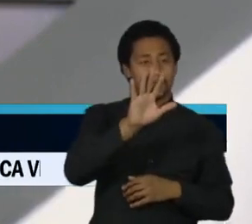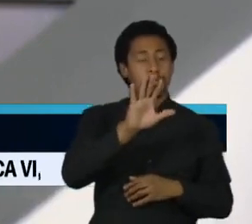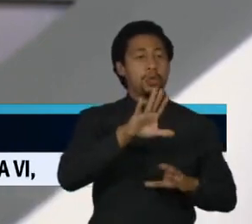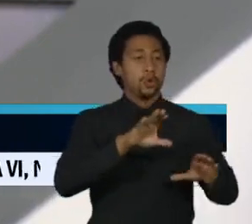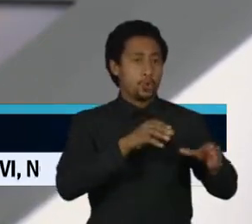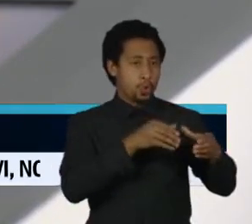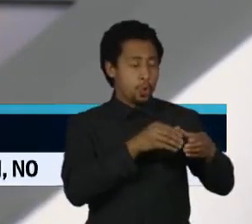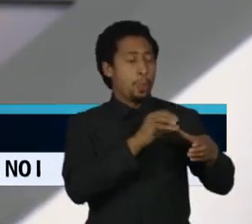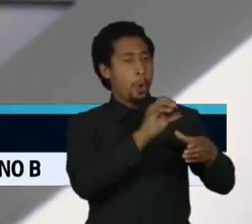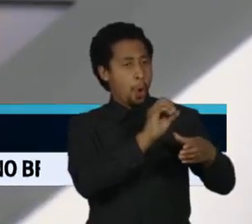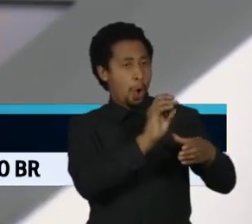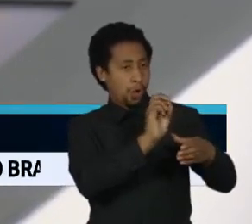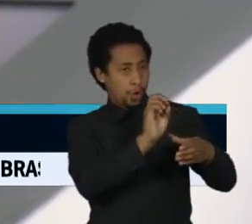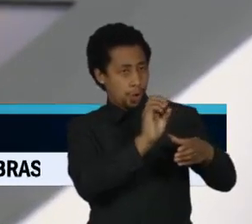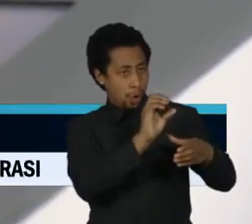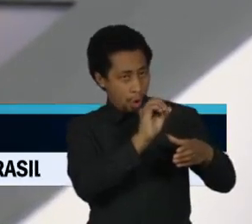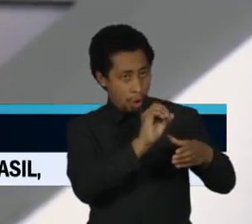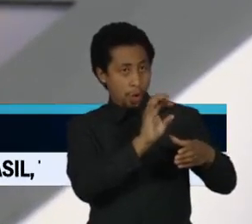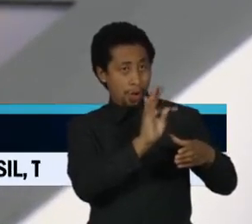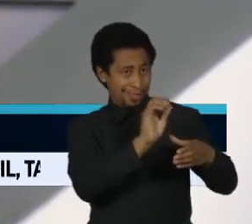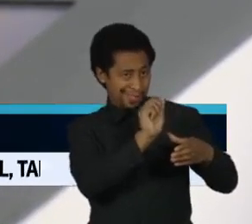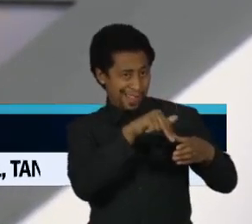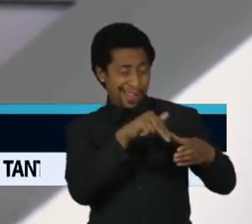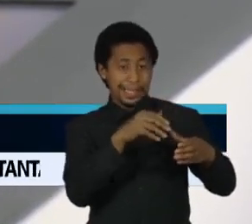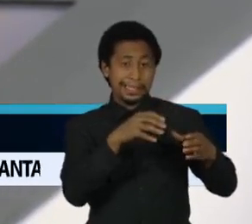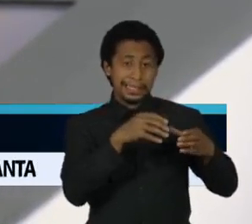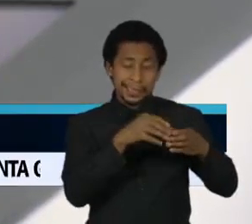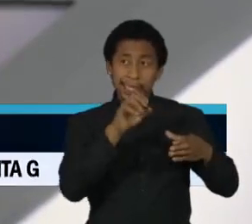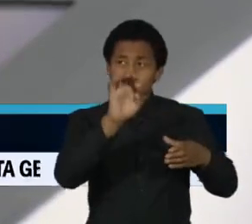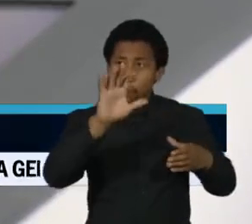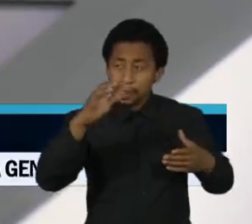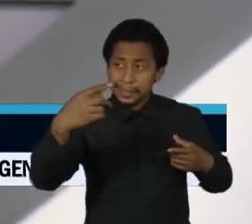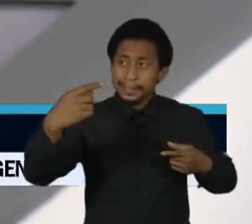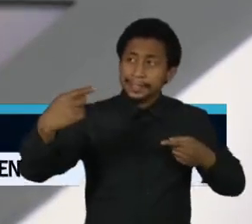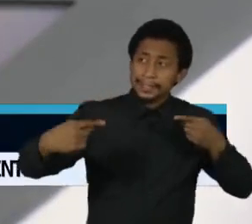conjunto do planeta. Então, eu acho que eu diria que os efeitos são muito prolongados.